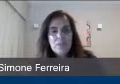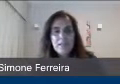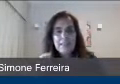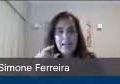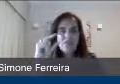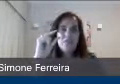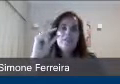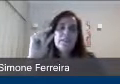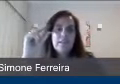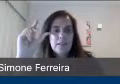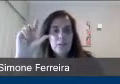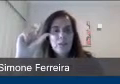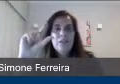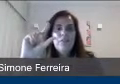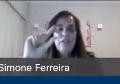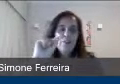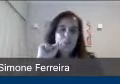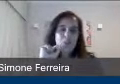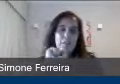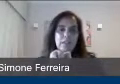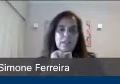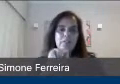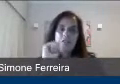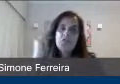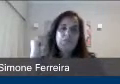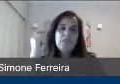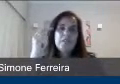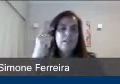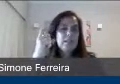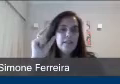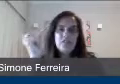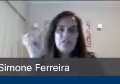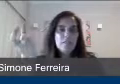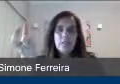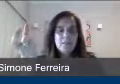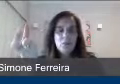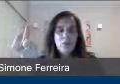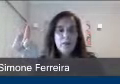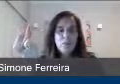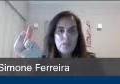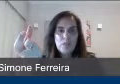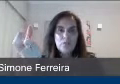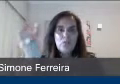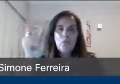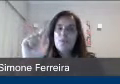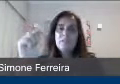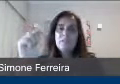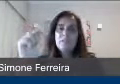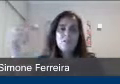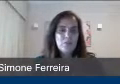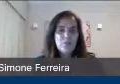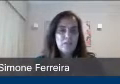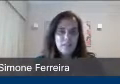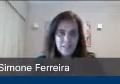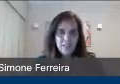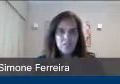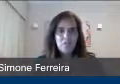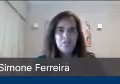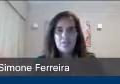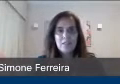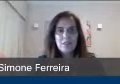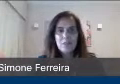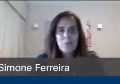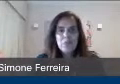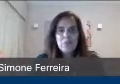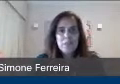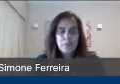a taxa de aceitação faz uma diferença grande. gente tem universidades que a taxa de aceitação é 4%, compensação, a gente tem universidades que a taxa de aceitação